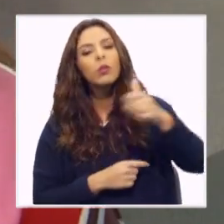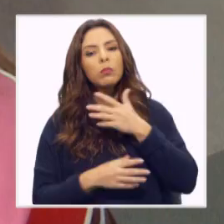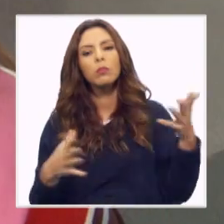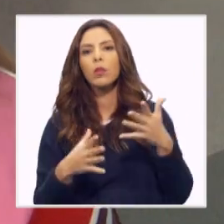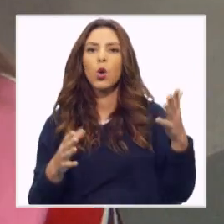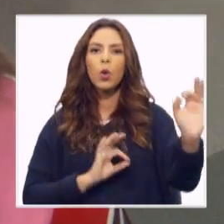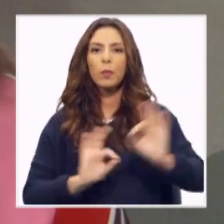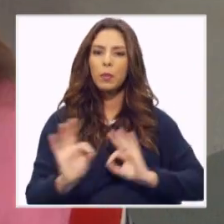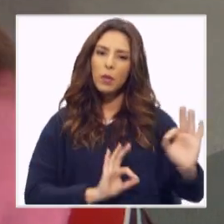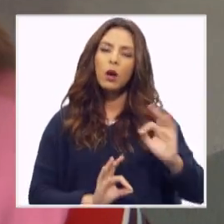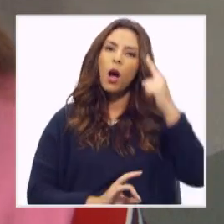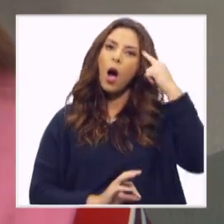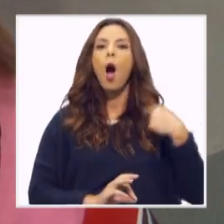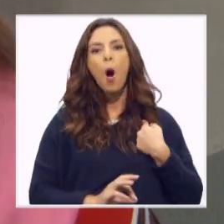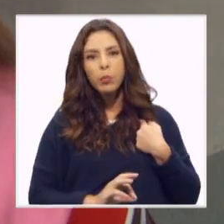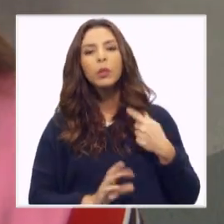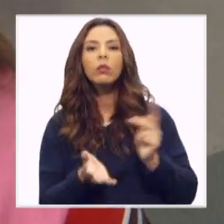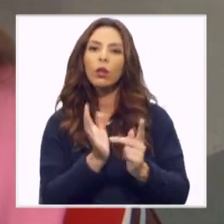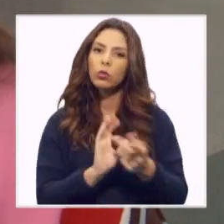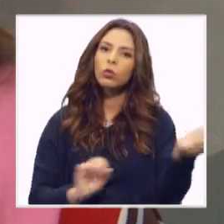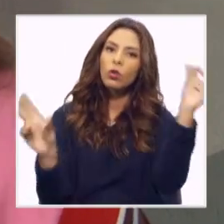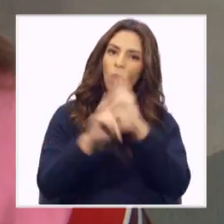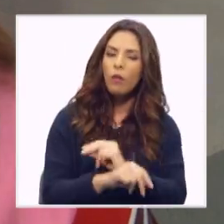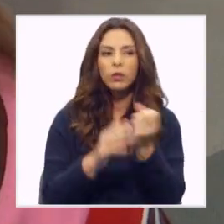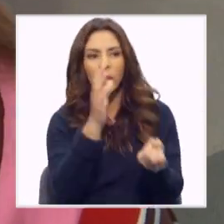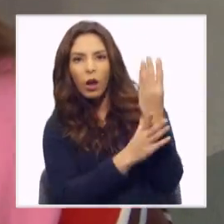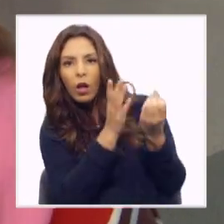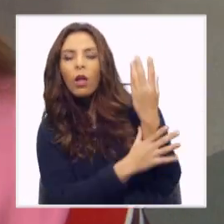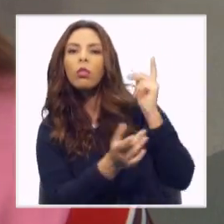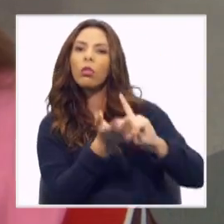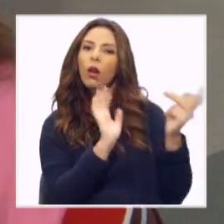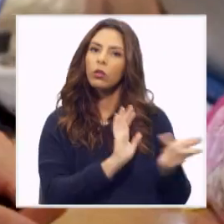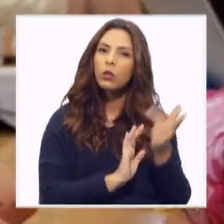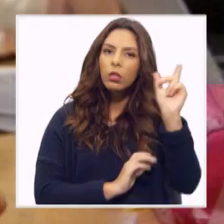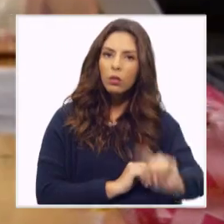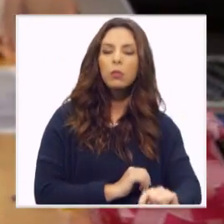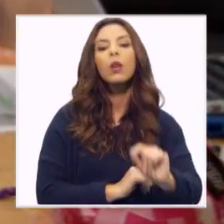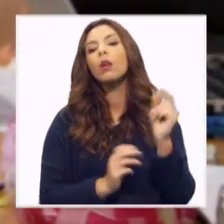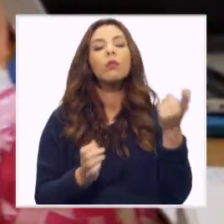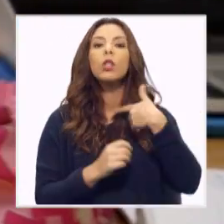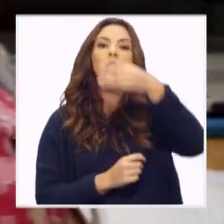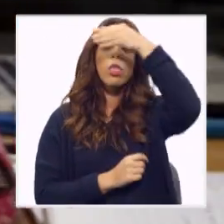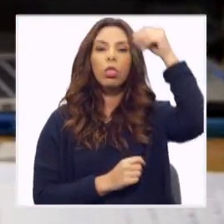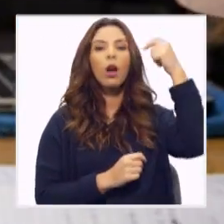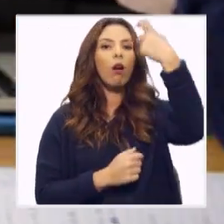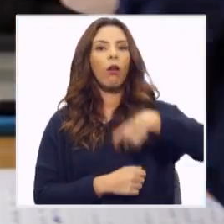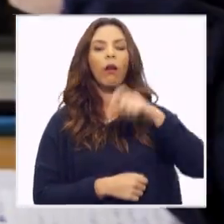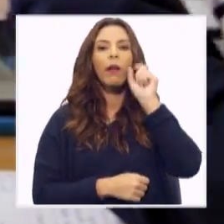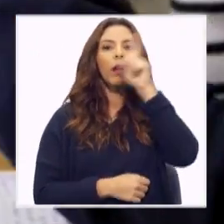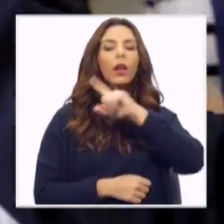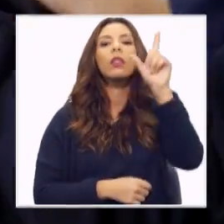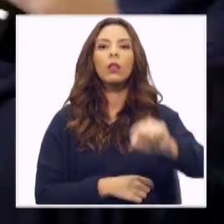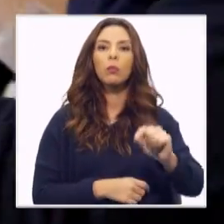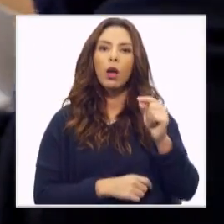estar preparadas para a utilização destas tecnologias, para a criação destas tecnologias, nunca esquecendo aquilo que são